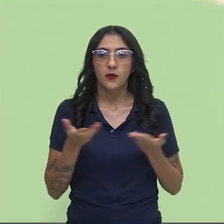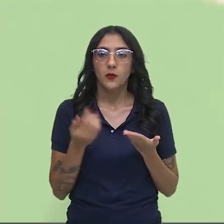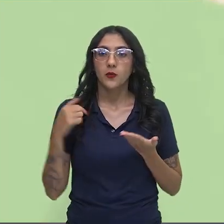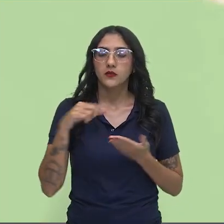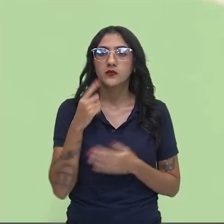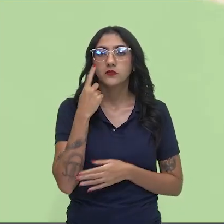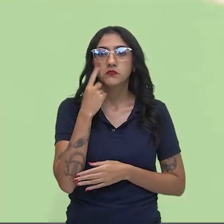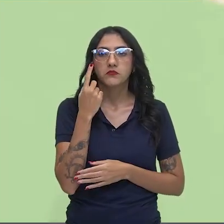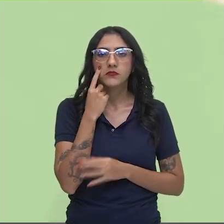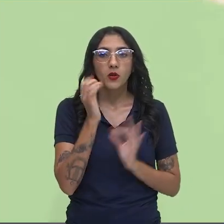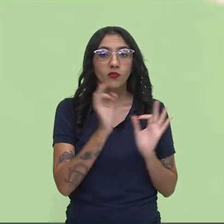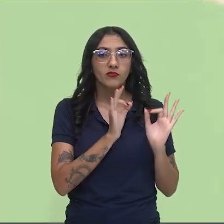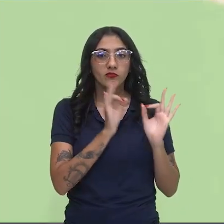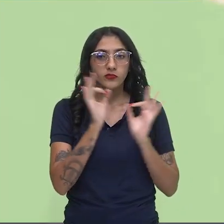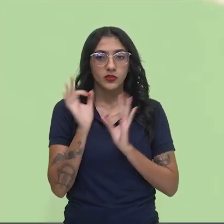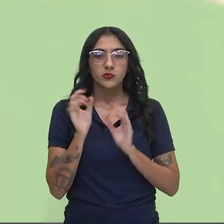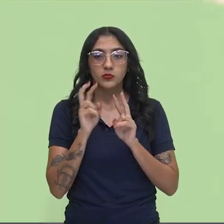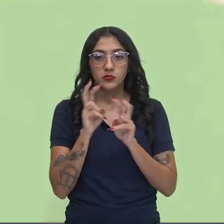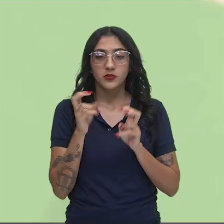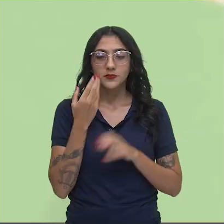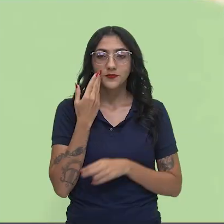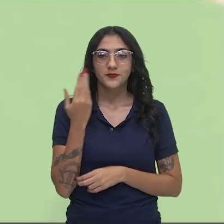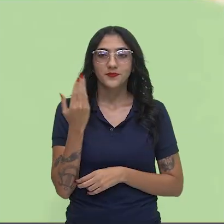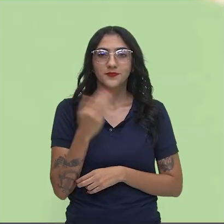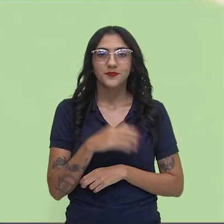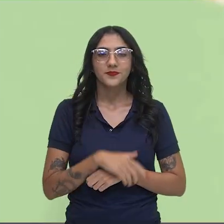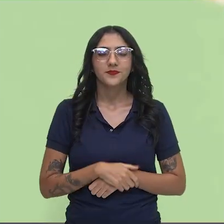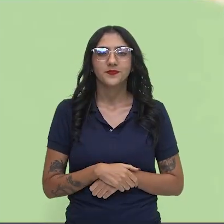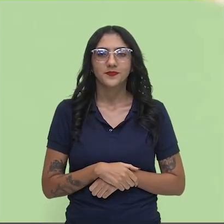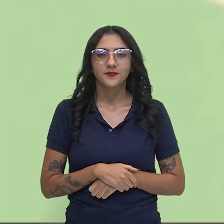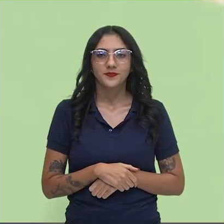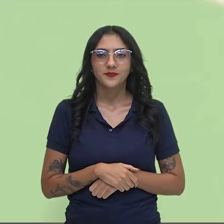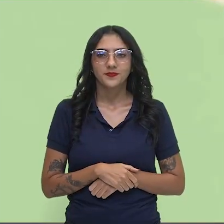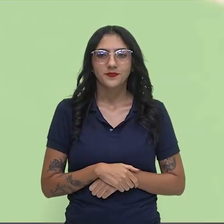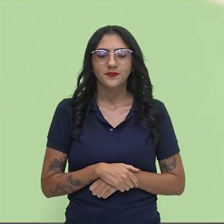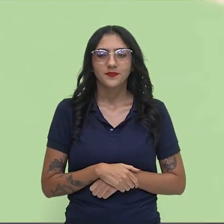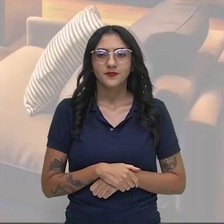vídeo sobre geradores. Vejam aí, vamos lá assistir.